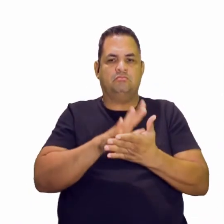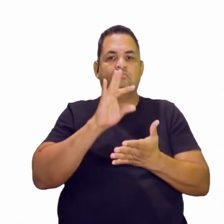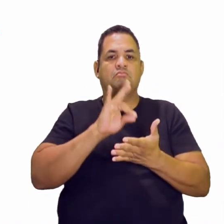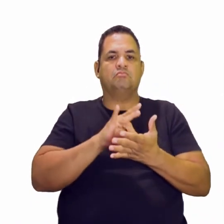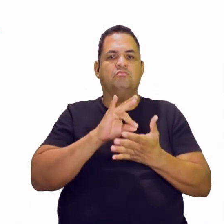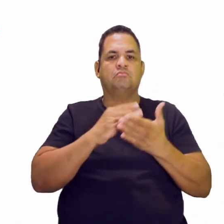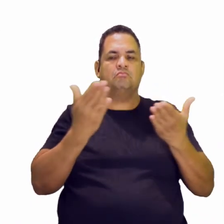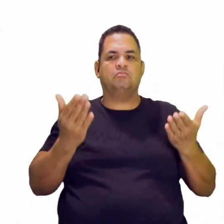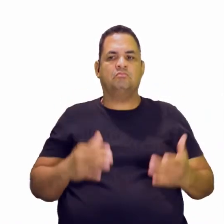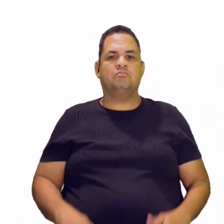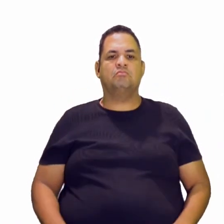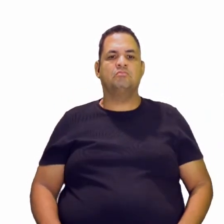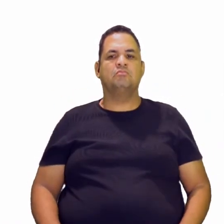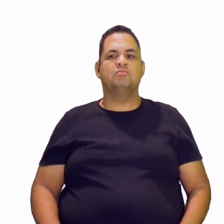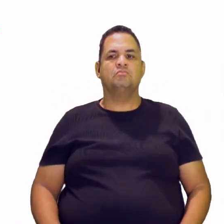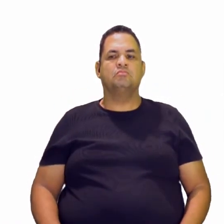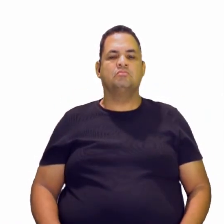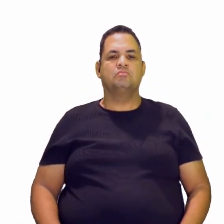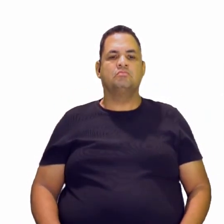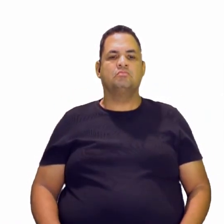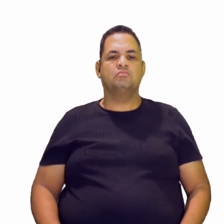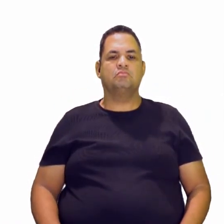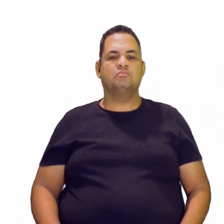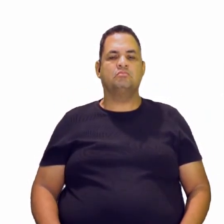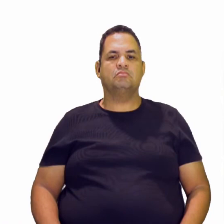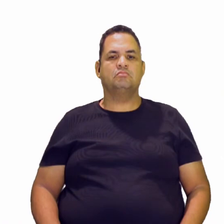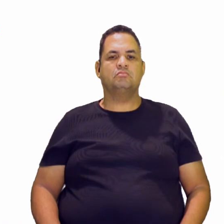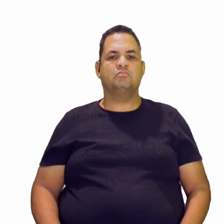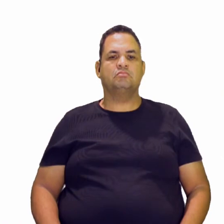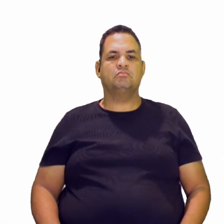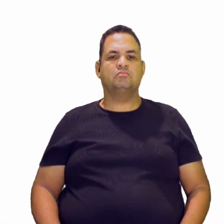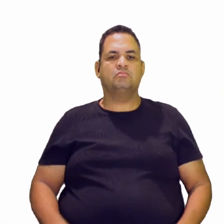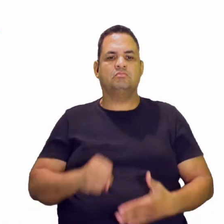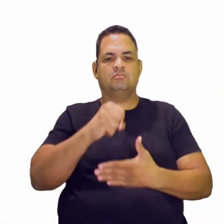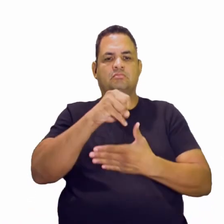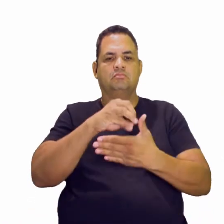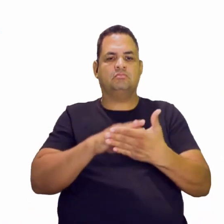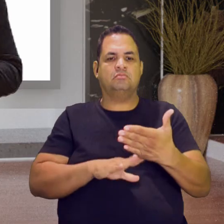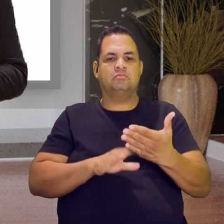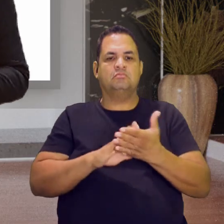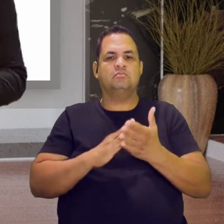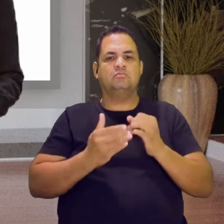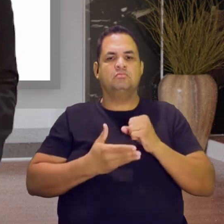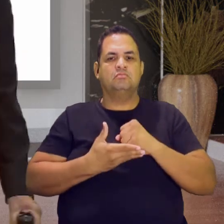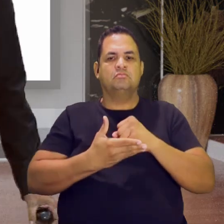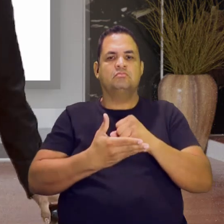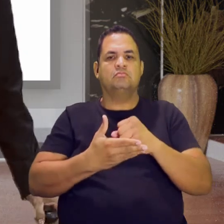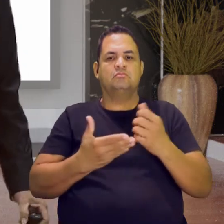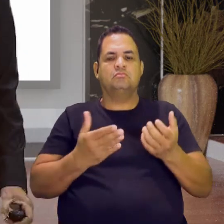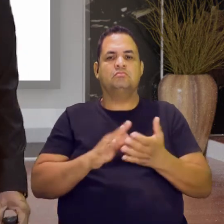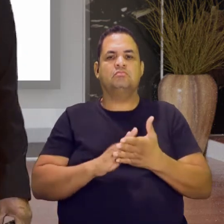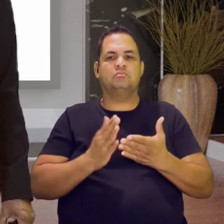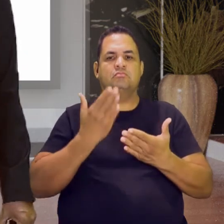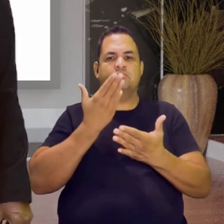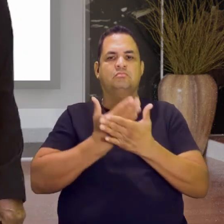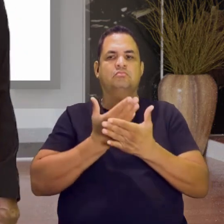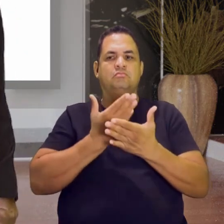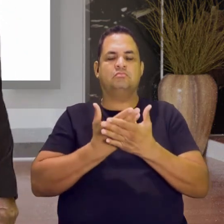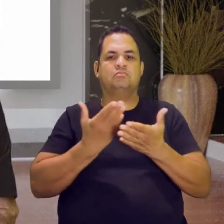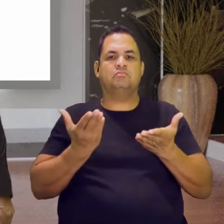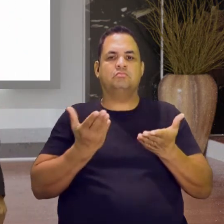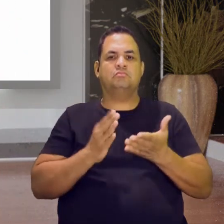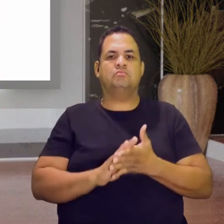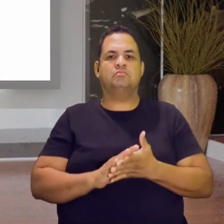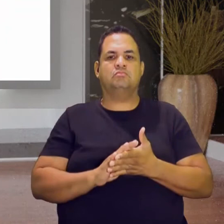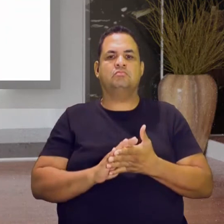verdade? Então, estudante, essas questões aí estão com base nessas aulas, e